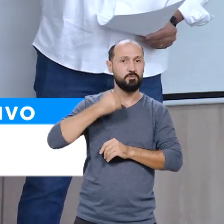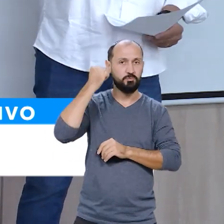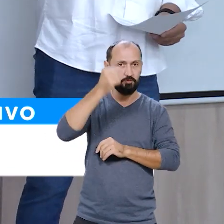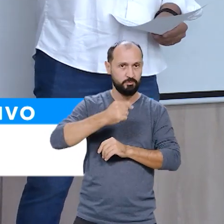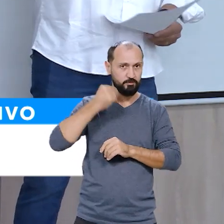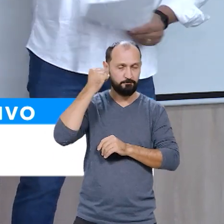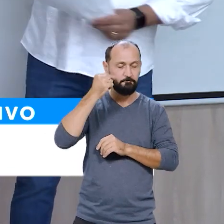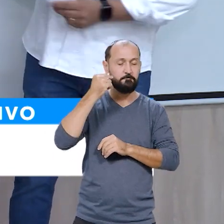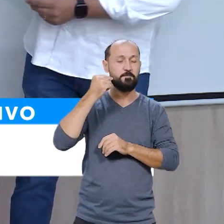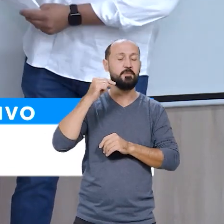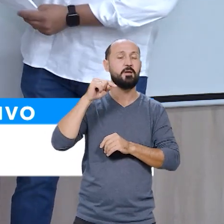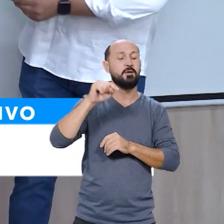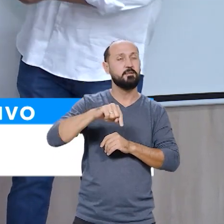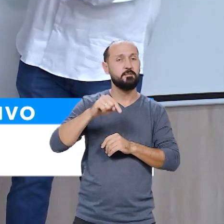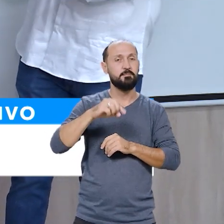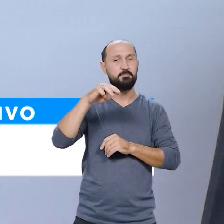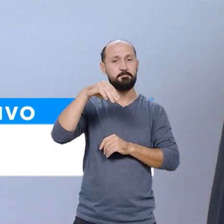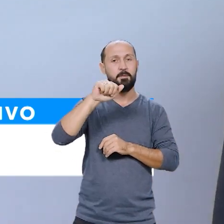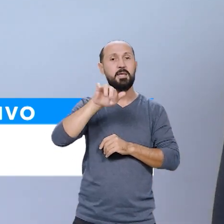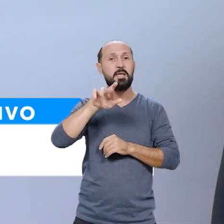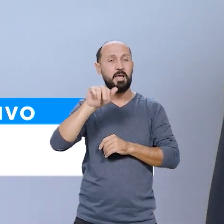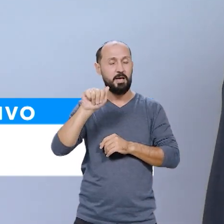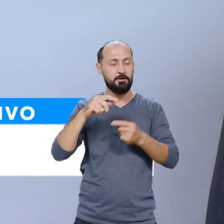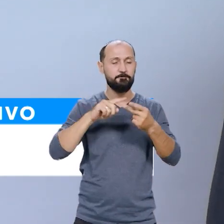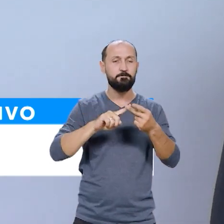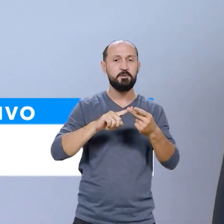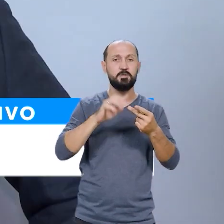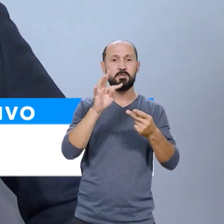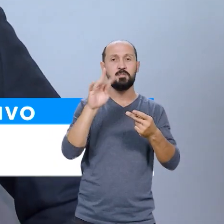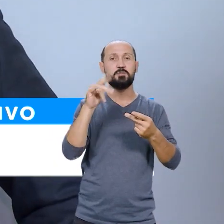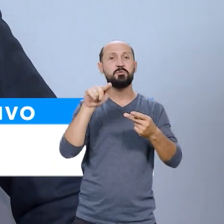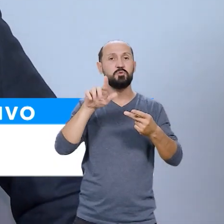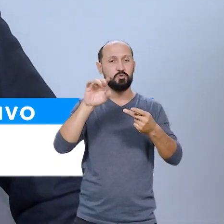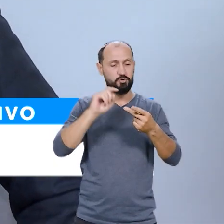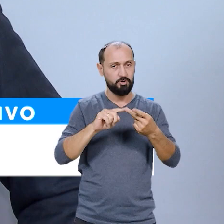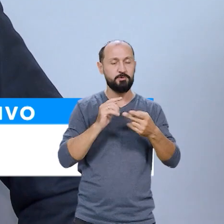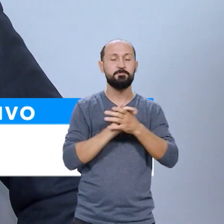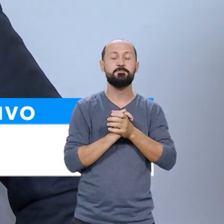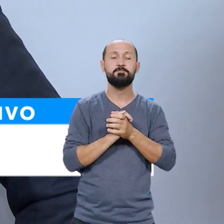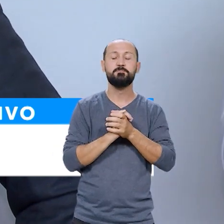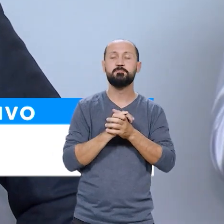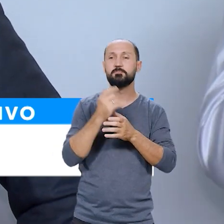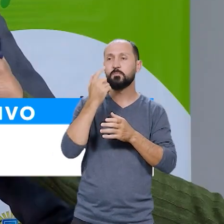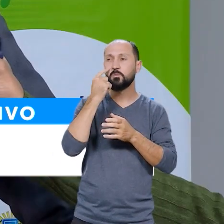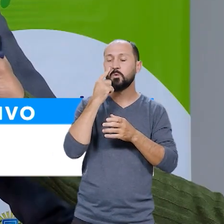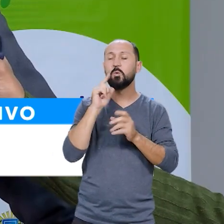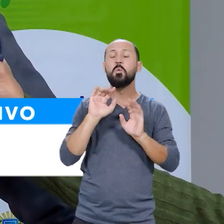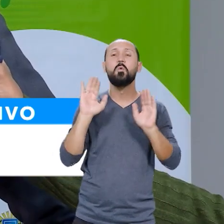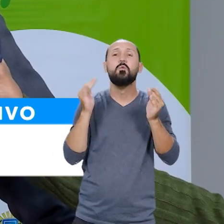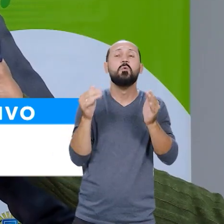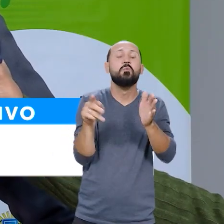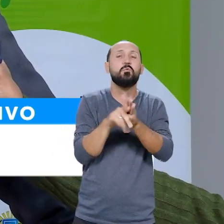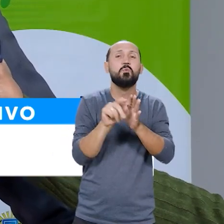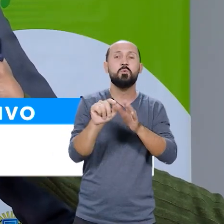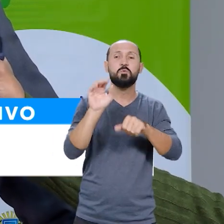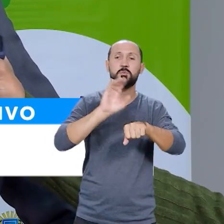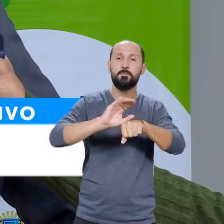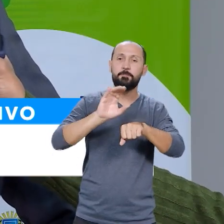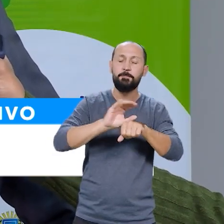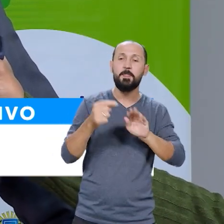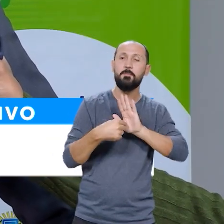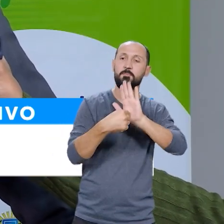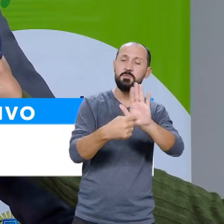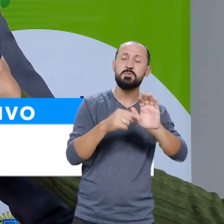pelos advogados do Corpo Jurídico da Lemes, Maiara Rosa Vilauba e Tiago Debeza de Abreu. O objetivo do curso